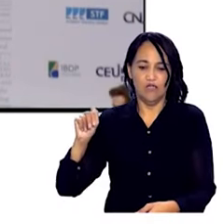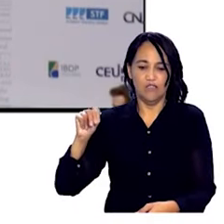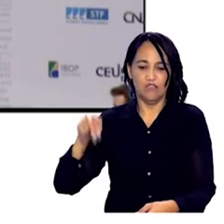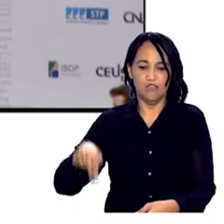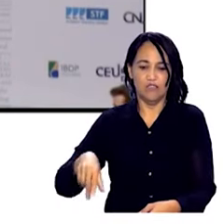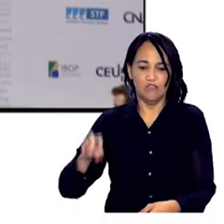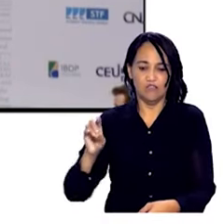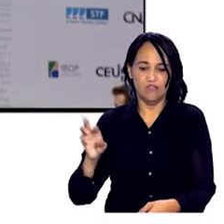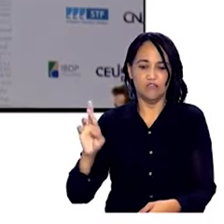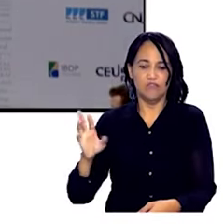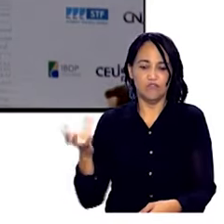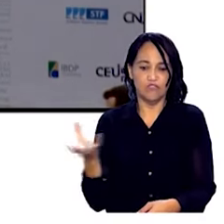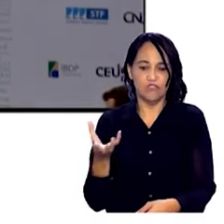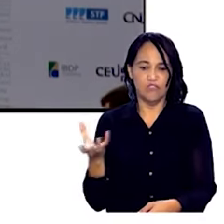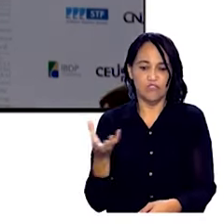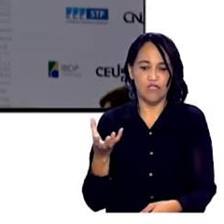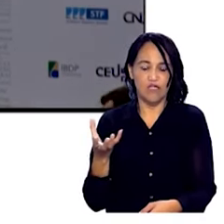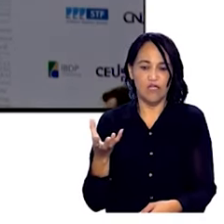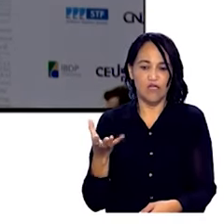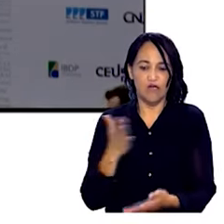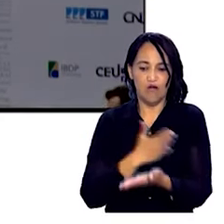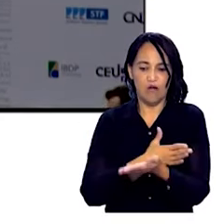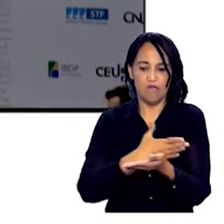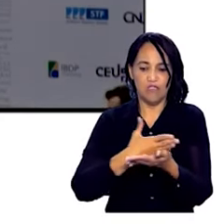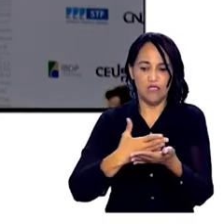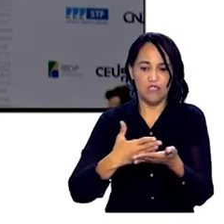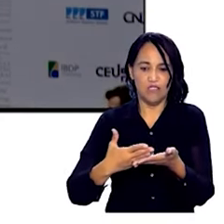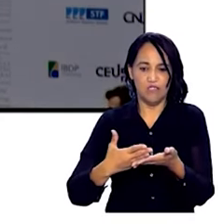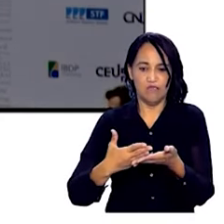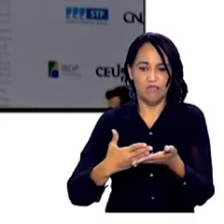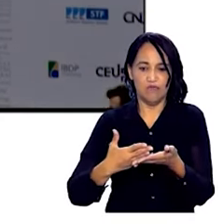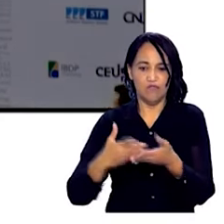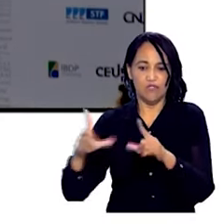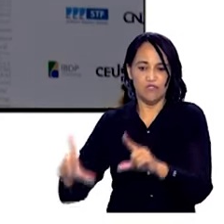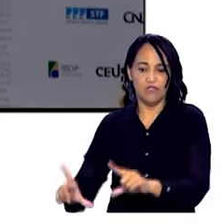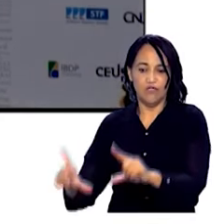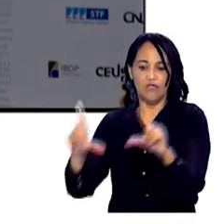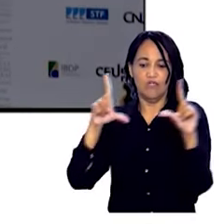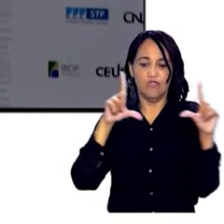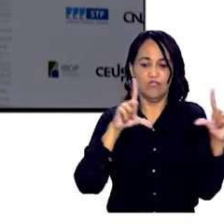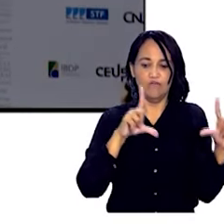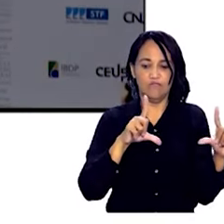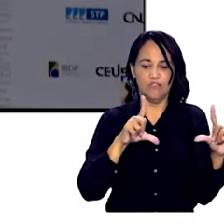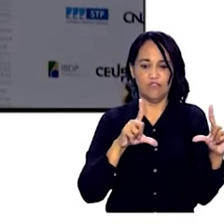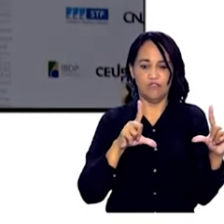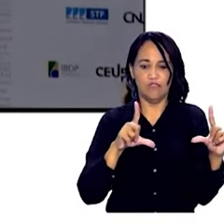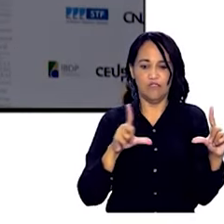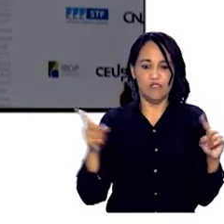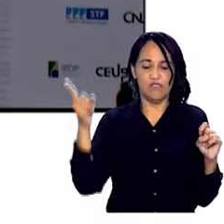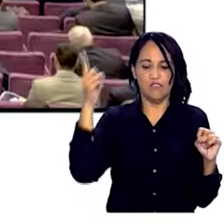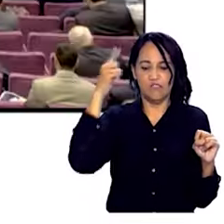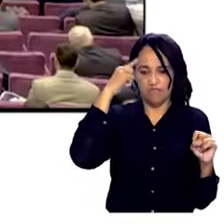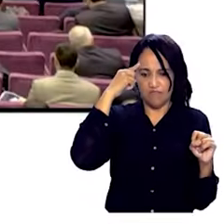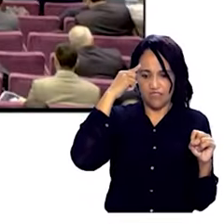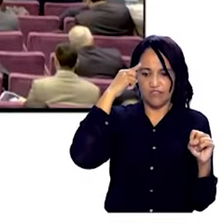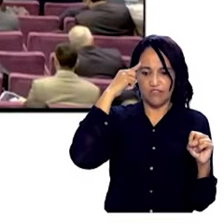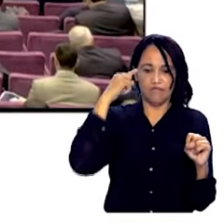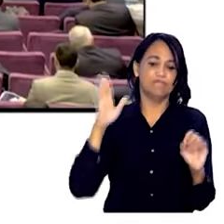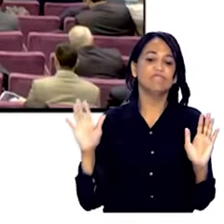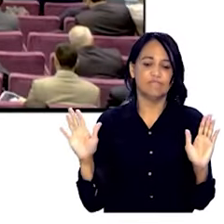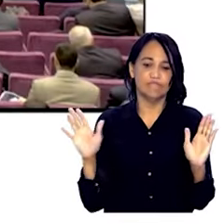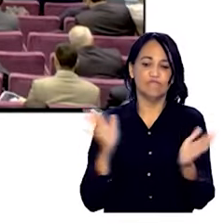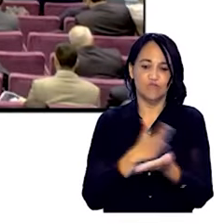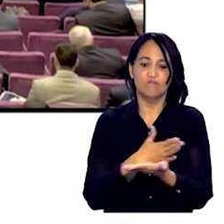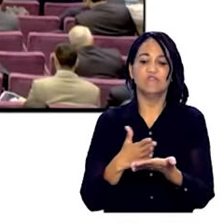início com a sua exposição Professor leand algum problema em pessar Ok nenhum